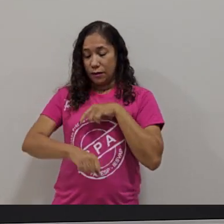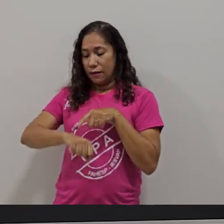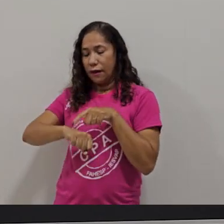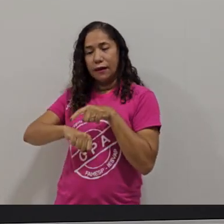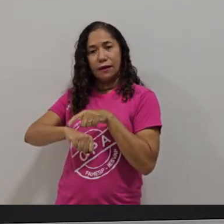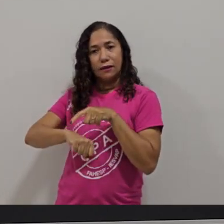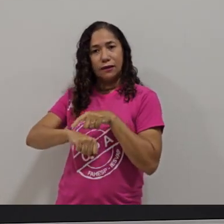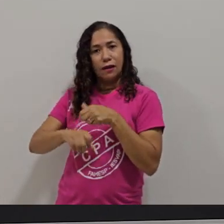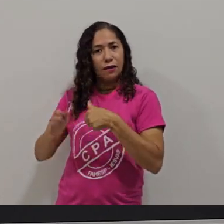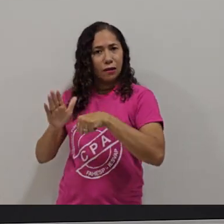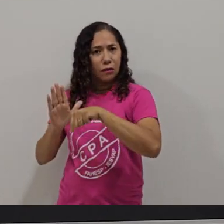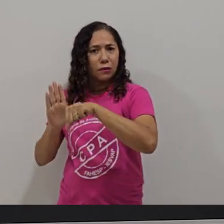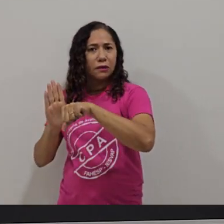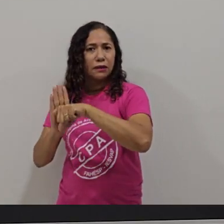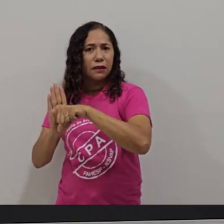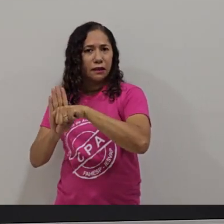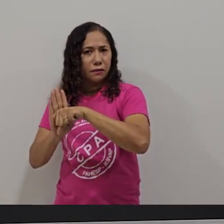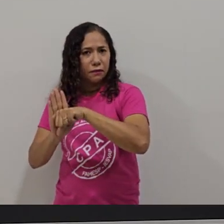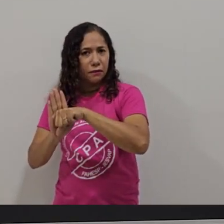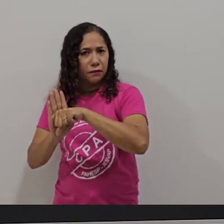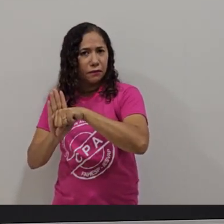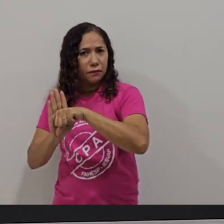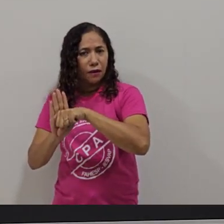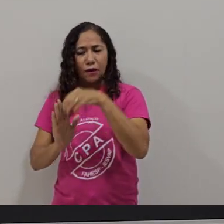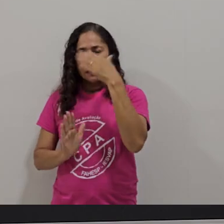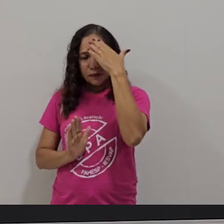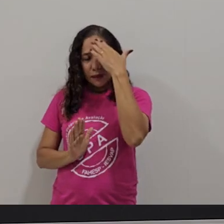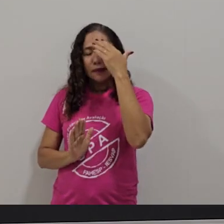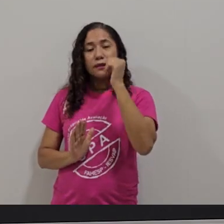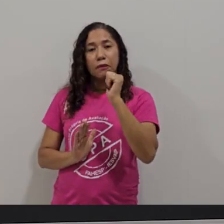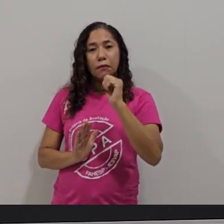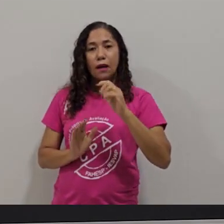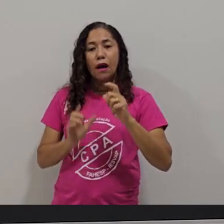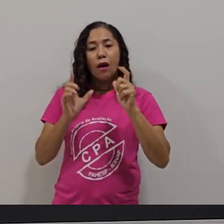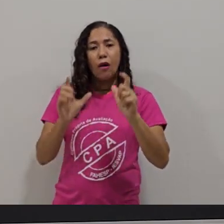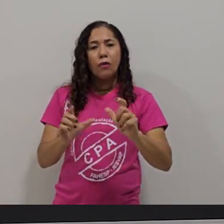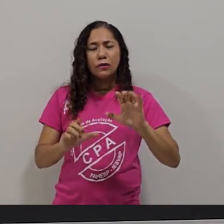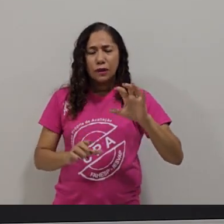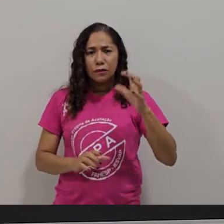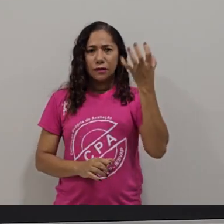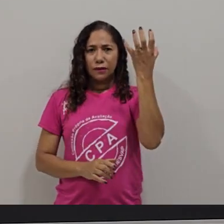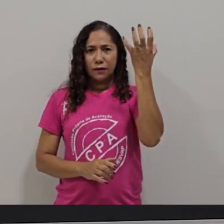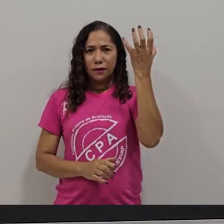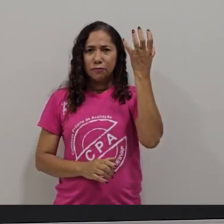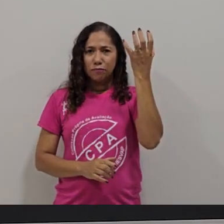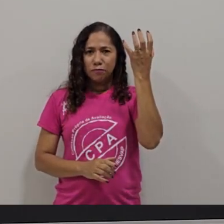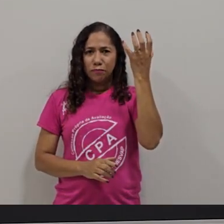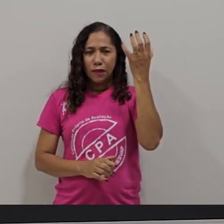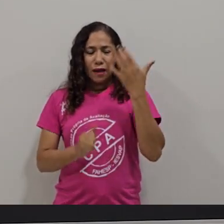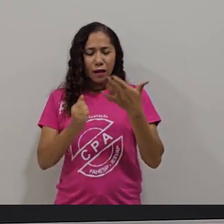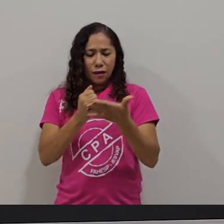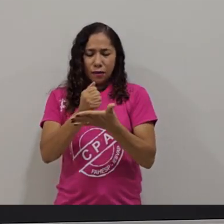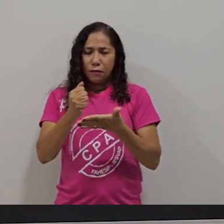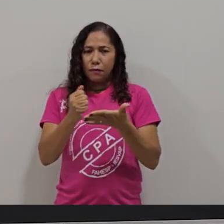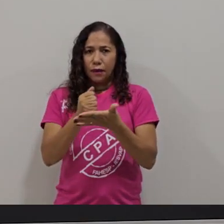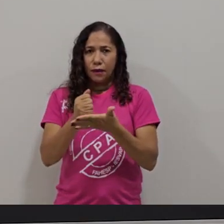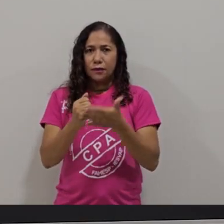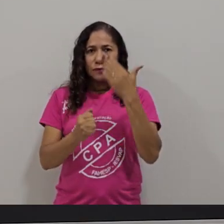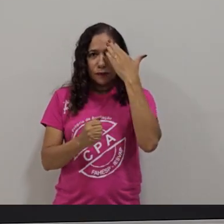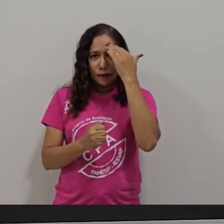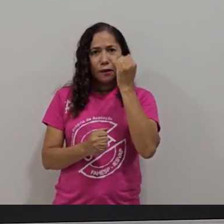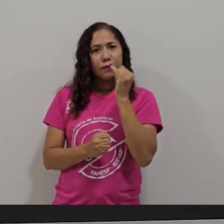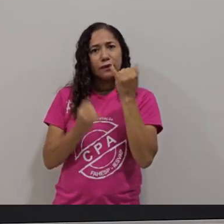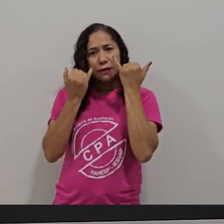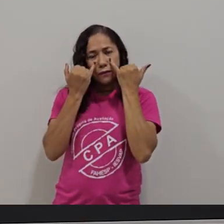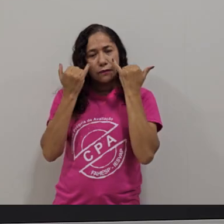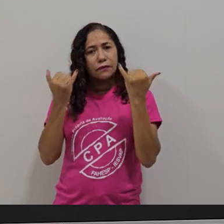o crime, que o ocorrido aconteceu, você saber onde que aconteceu. Se você tiver só aquele entendimento básico, dificilmente você vai chegar nessas